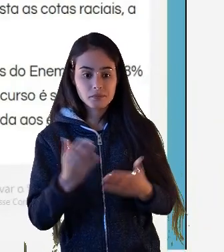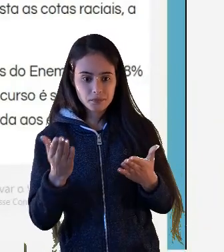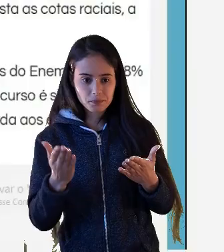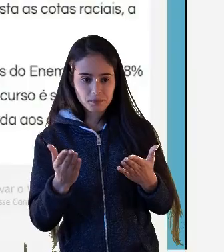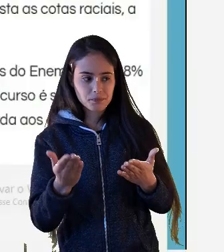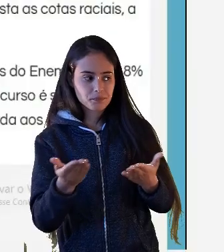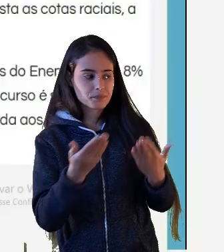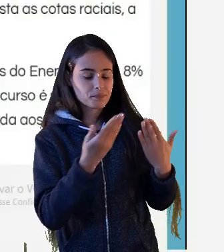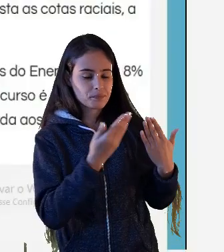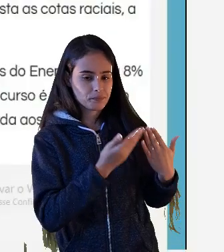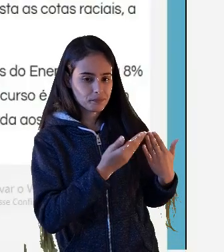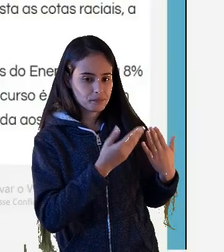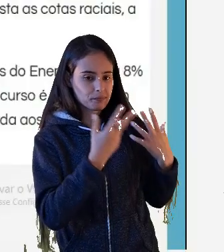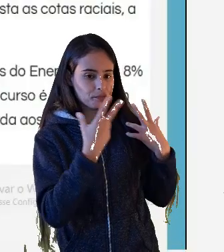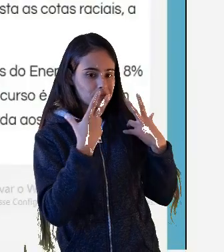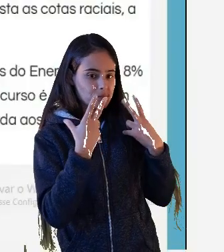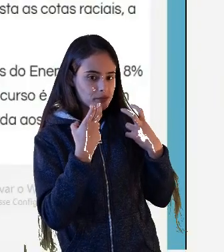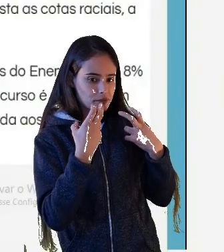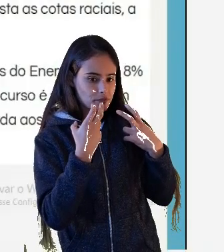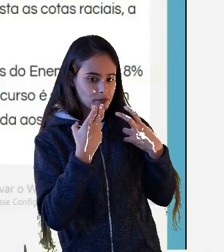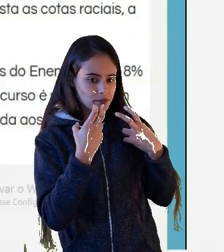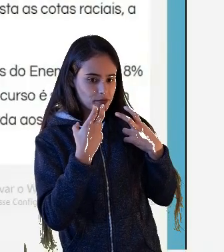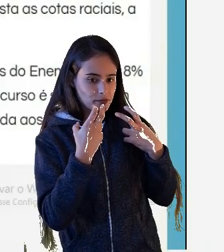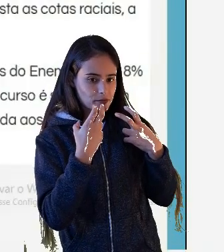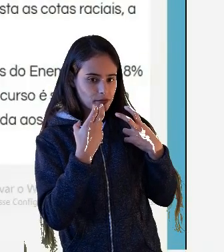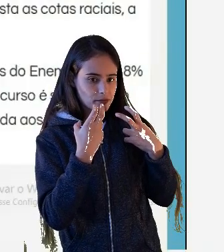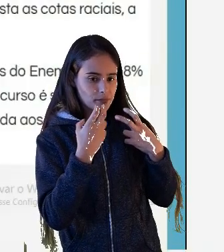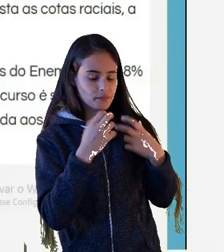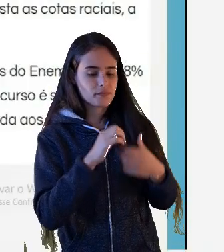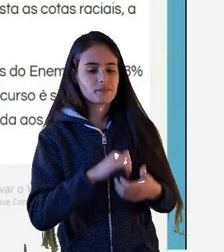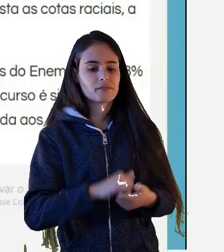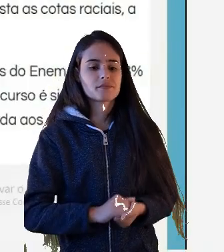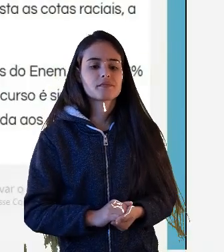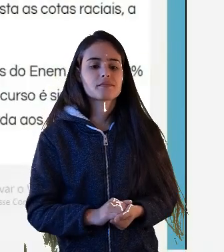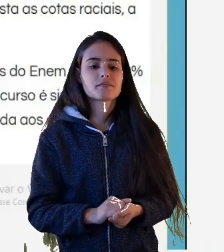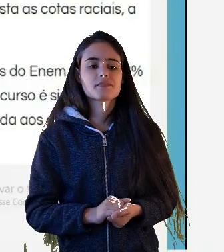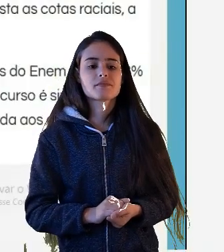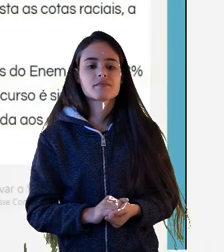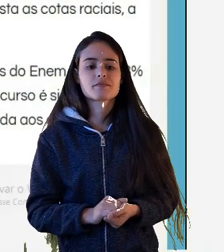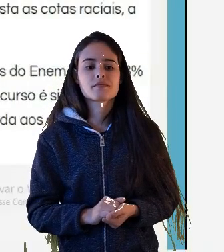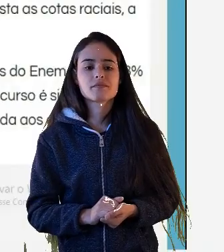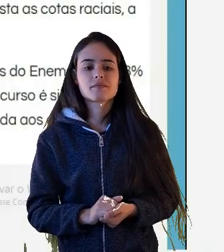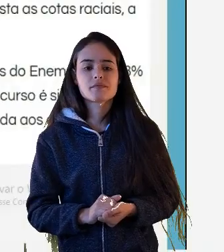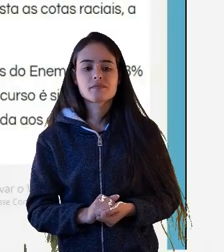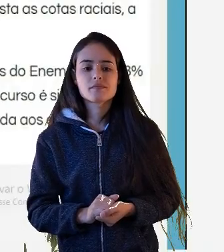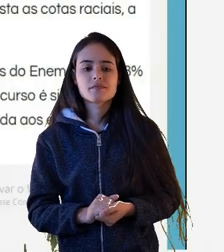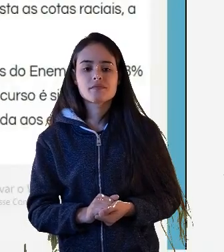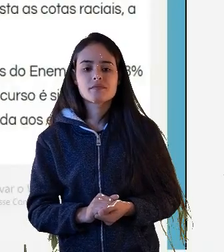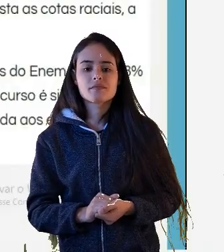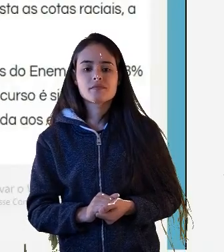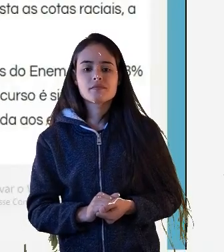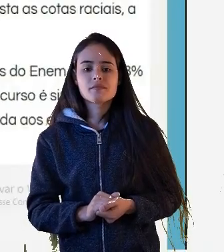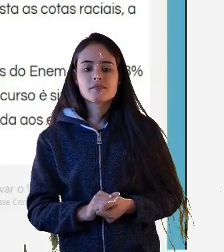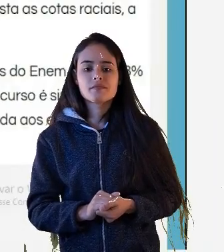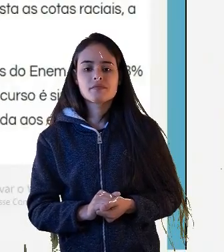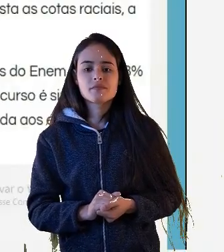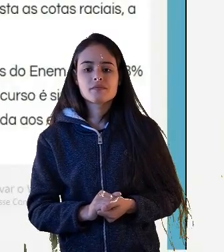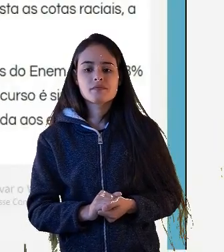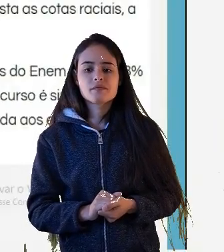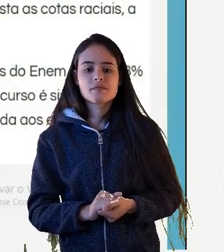ingressantes, né, dessa faixa de renda subiram, né? Na subdivisão que consta as cotas raciais, a porcentagem chegou